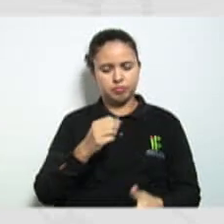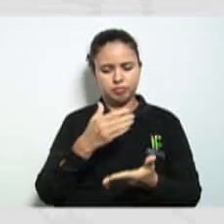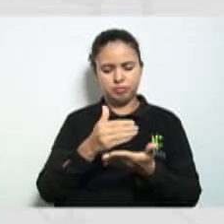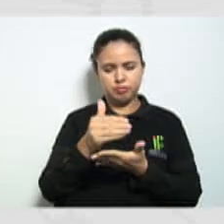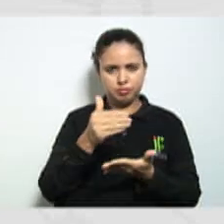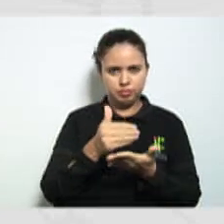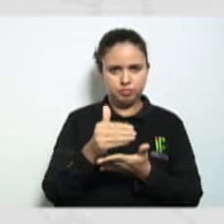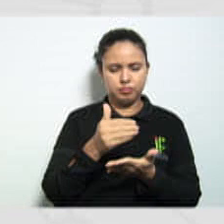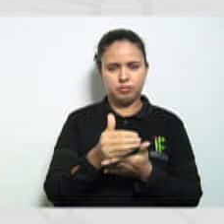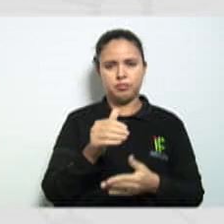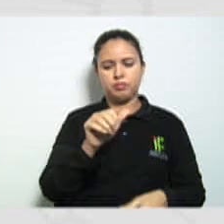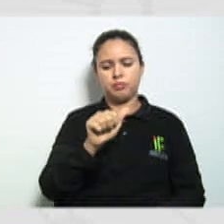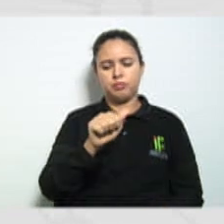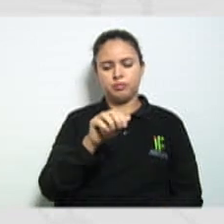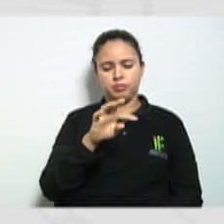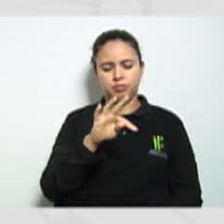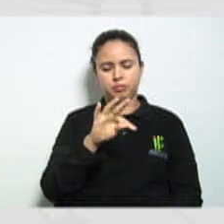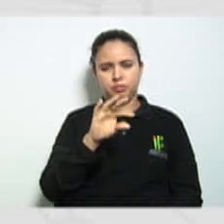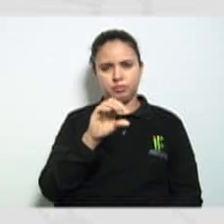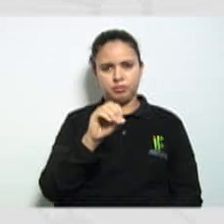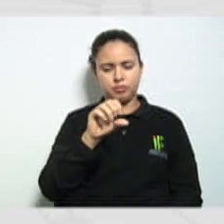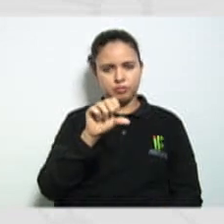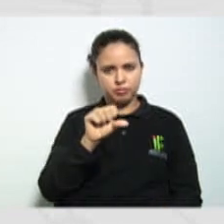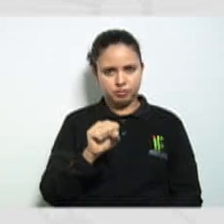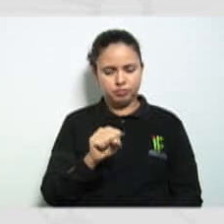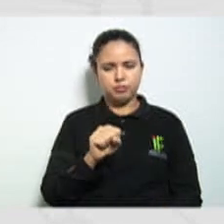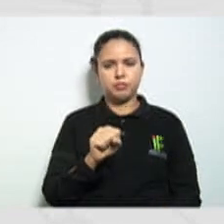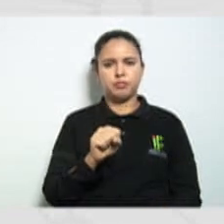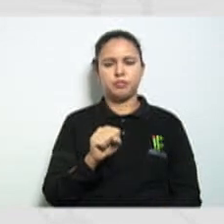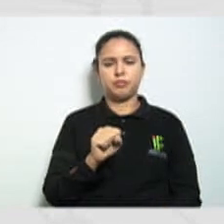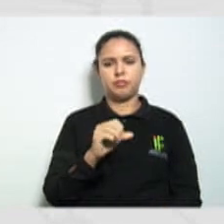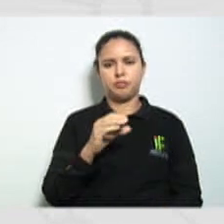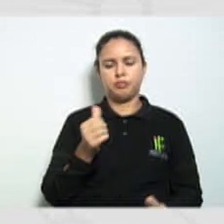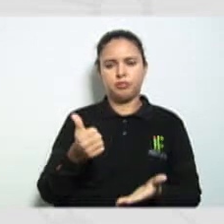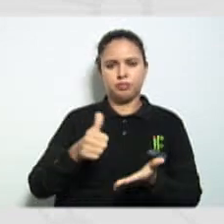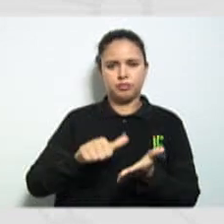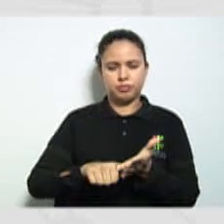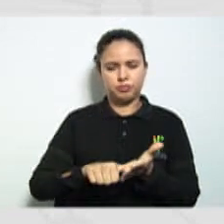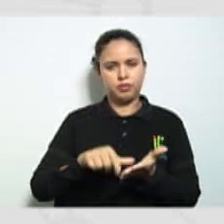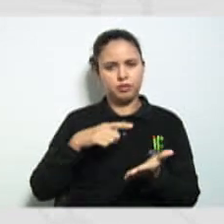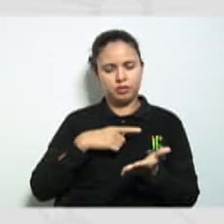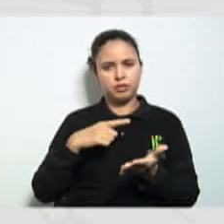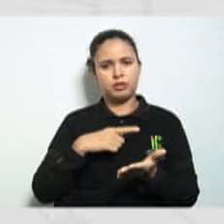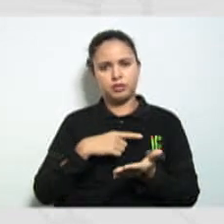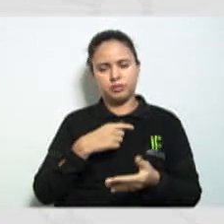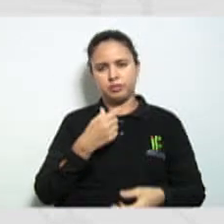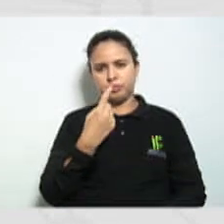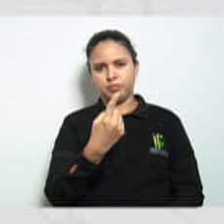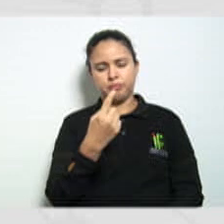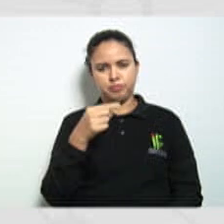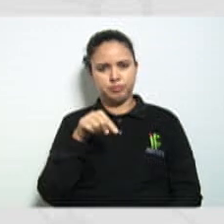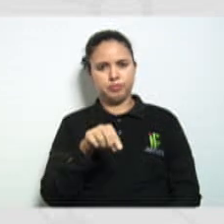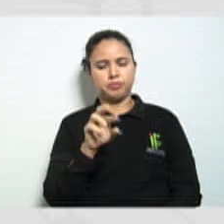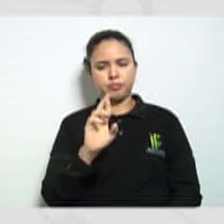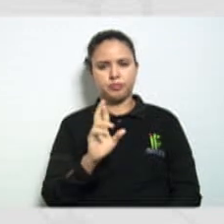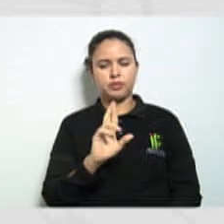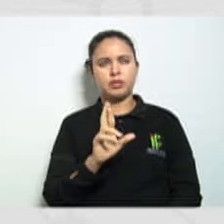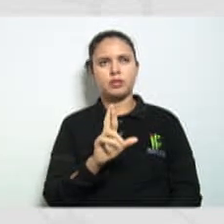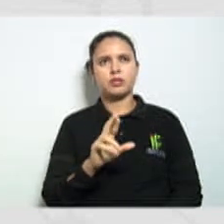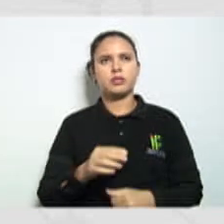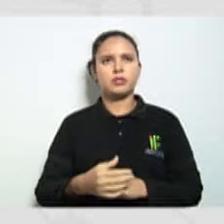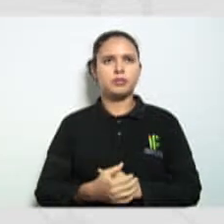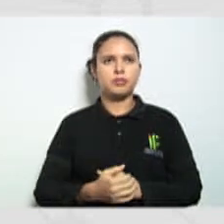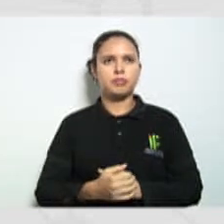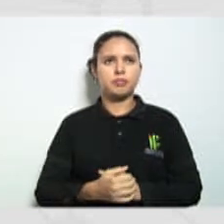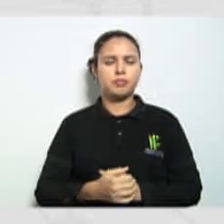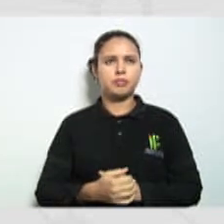cooperativo? Tá, teve sobras de quanto? R$1.000. Ixi, não deu para cobrir o prejuízo todo. O que